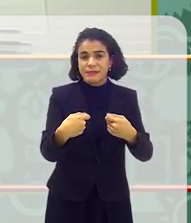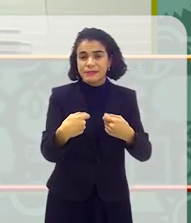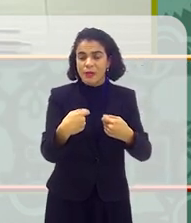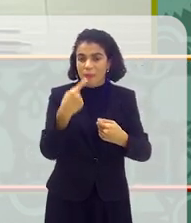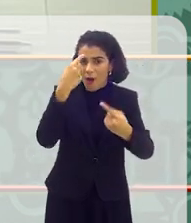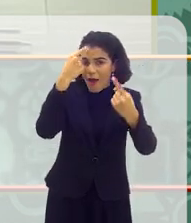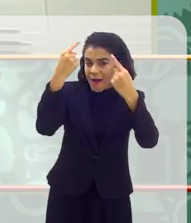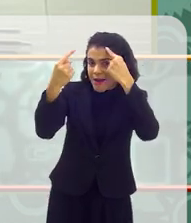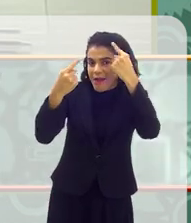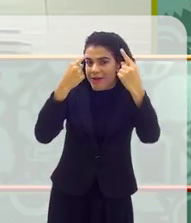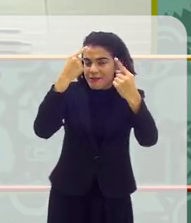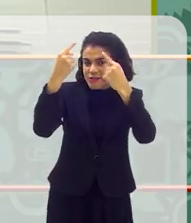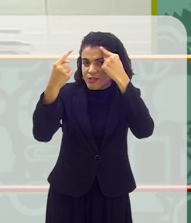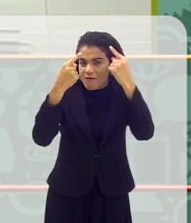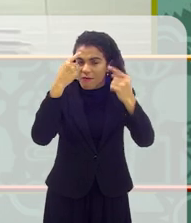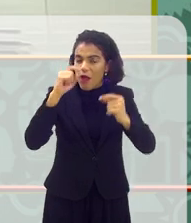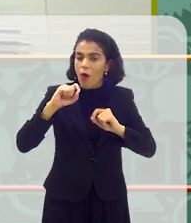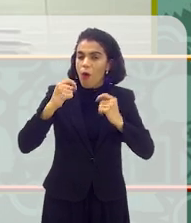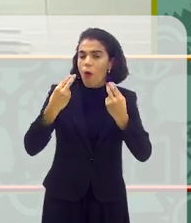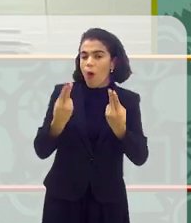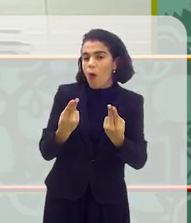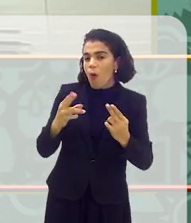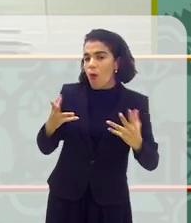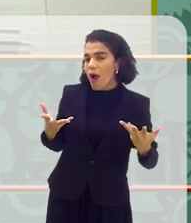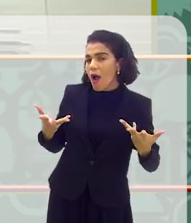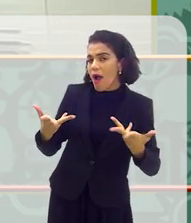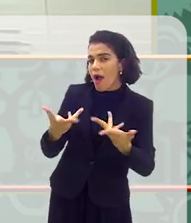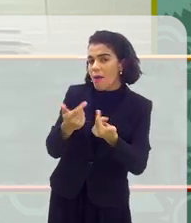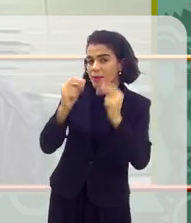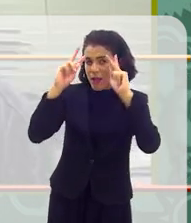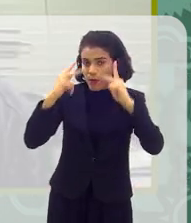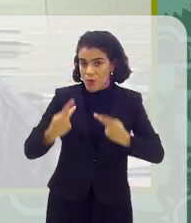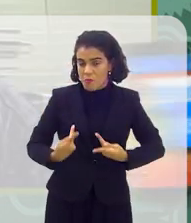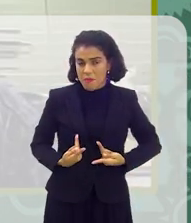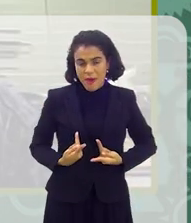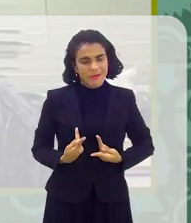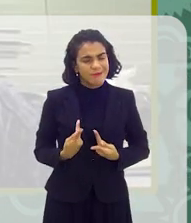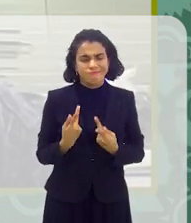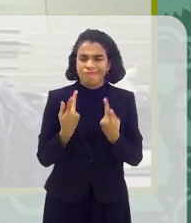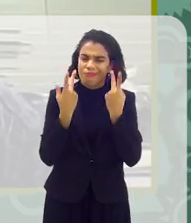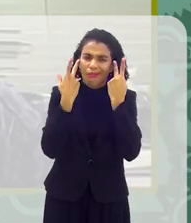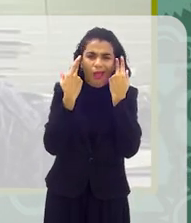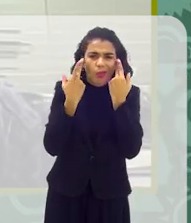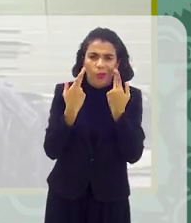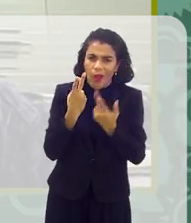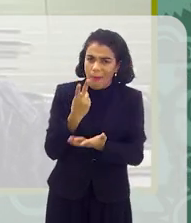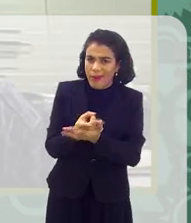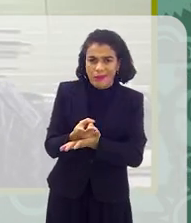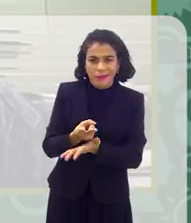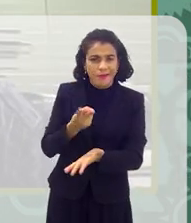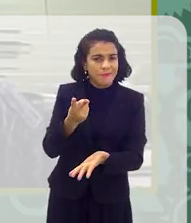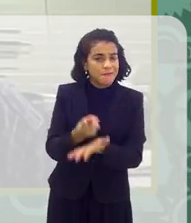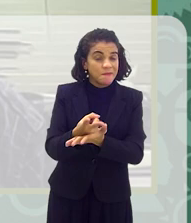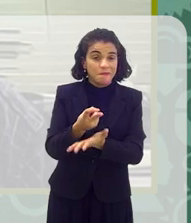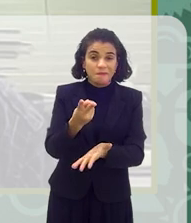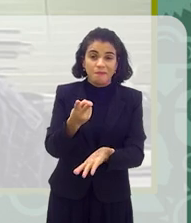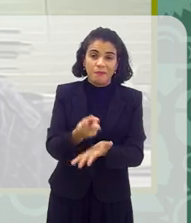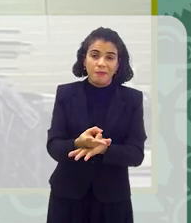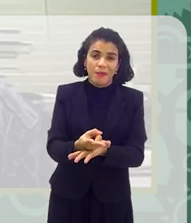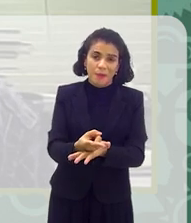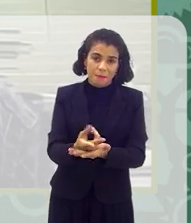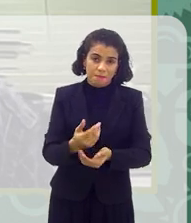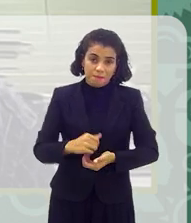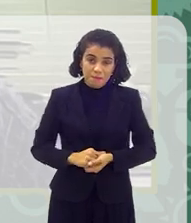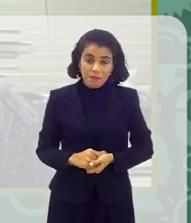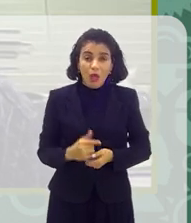a criatividade ou uma habilidade mais humana, elas naturalmente vão ser preservadas, né? As outras profissões não necessariamente